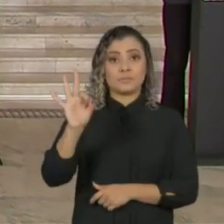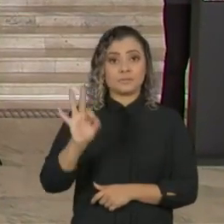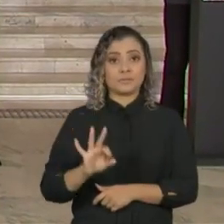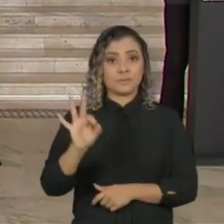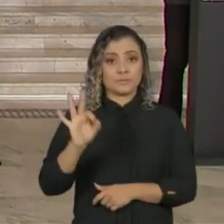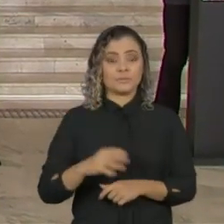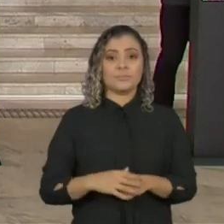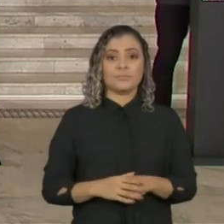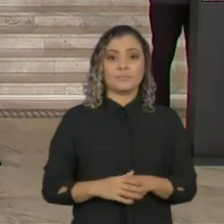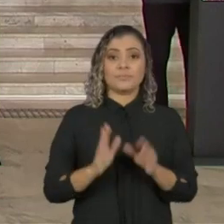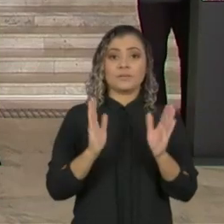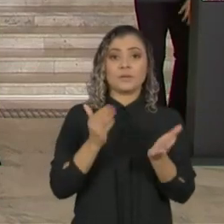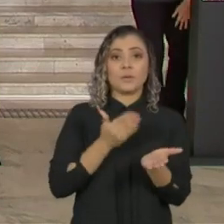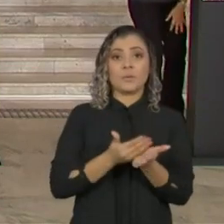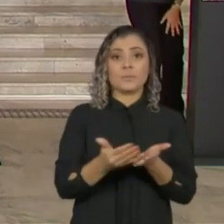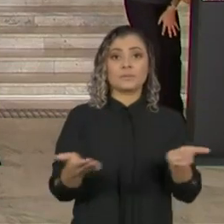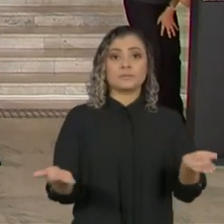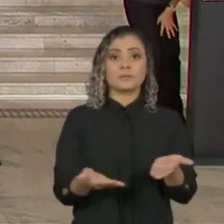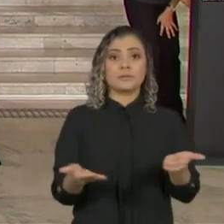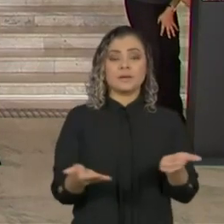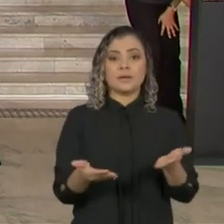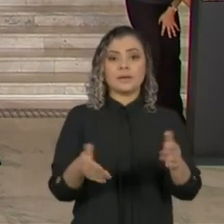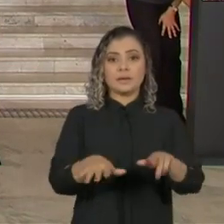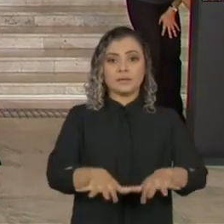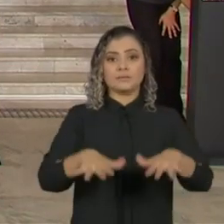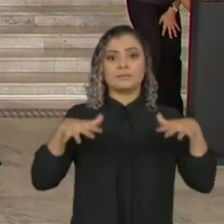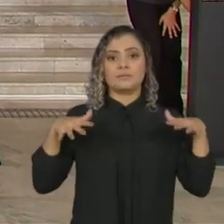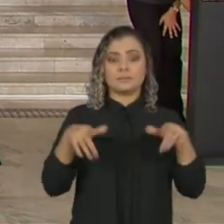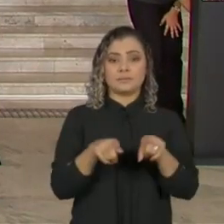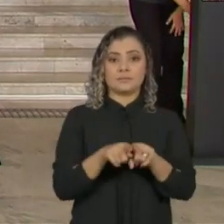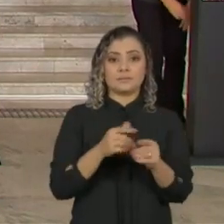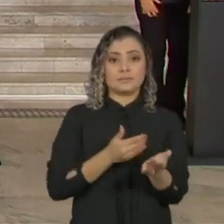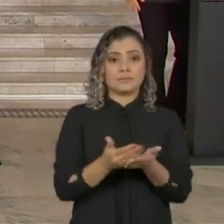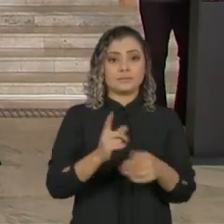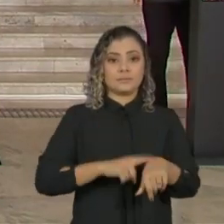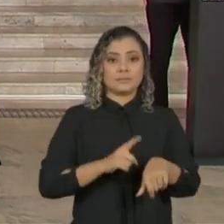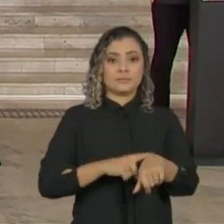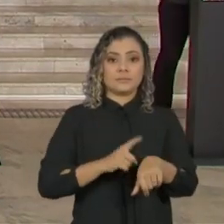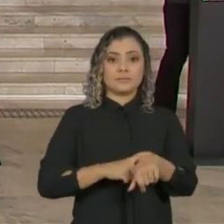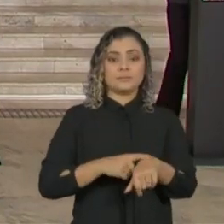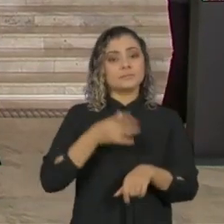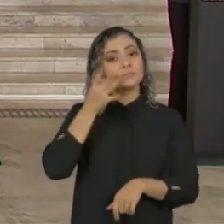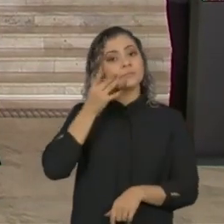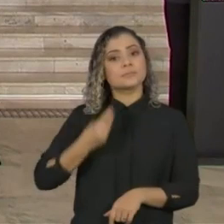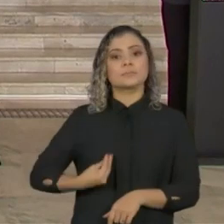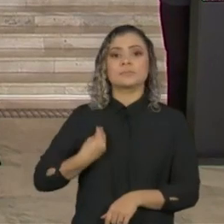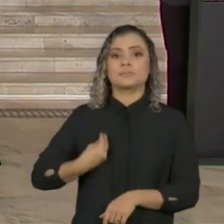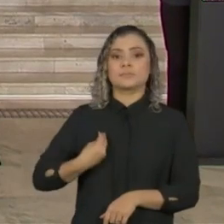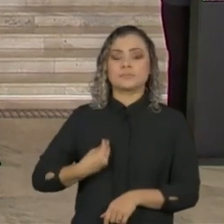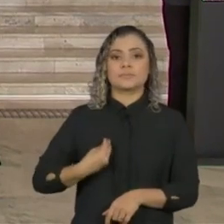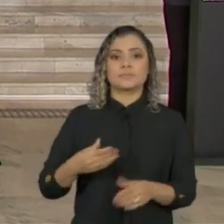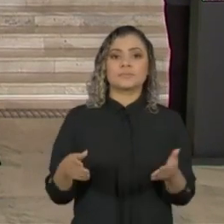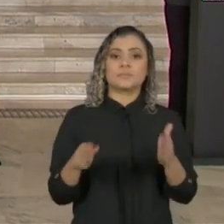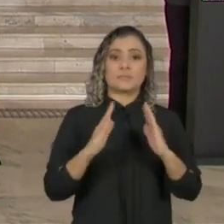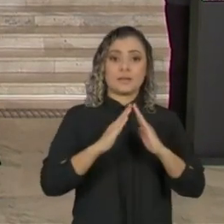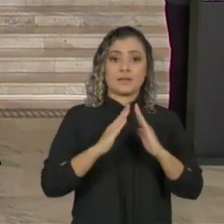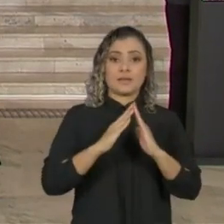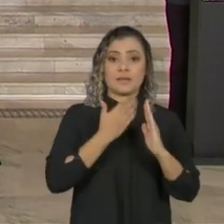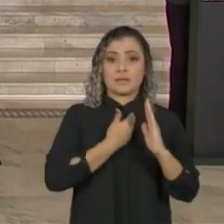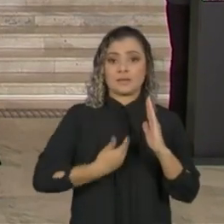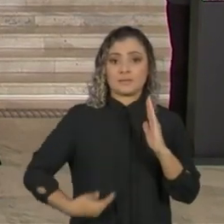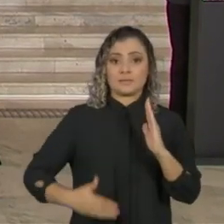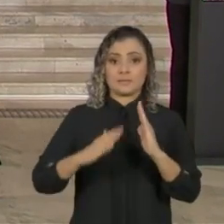59%. Está começando a coletiva nesse momento. Vamos acompanhar, então, ao vivo, direto do Palácio dos Bandeirantes, a